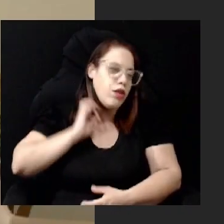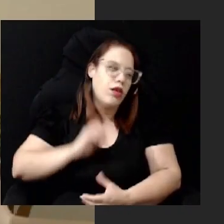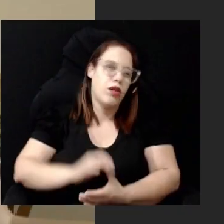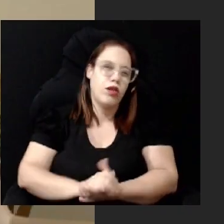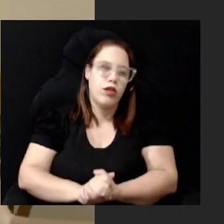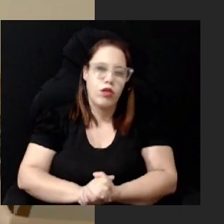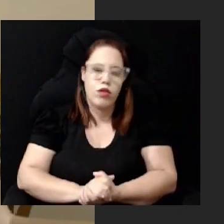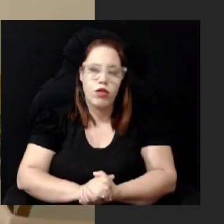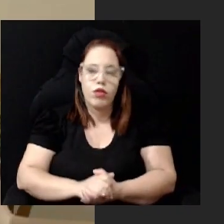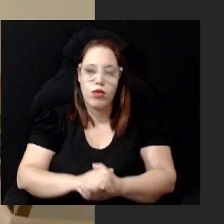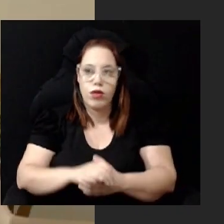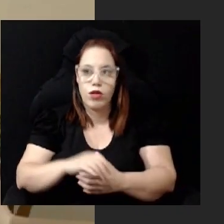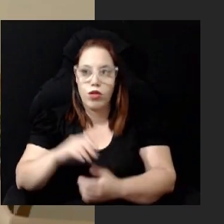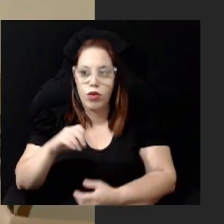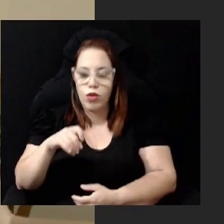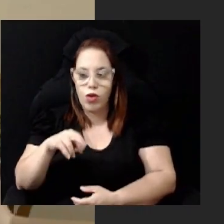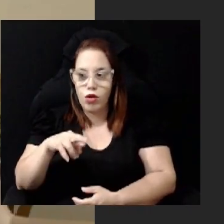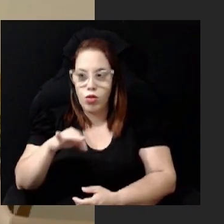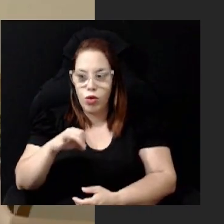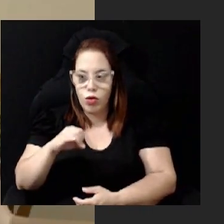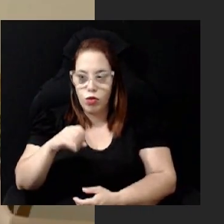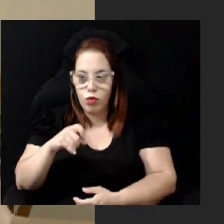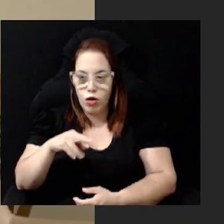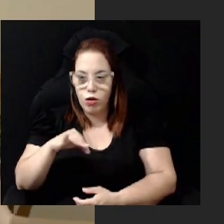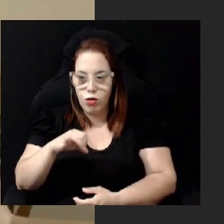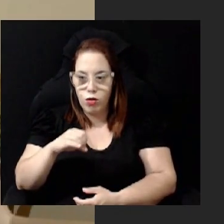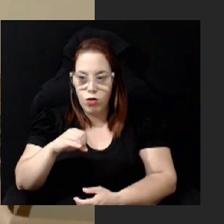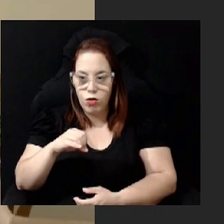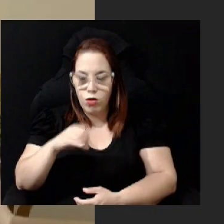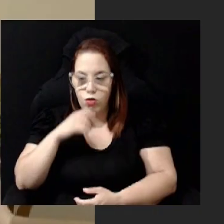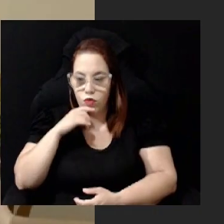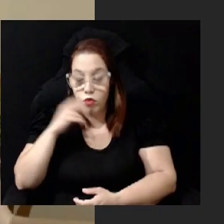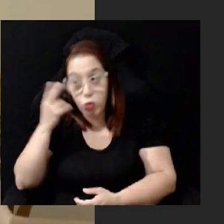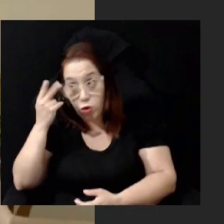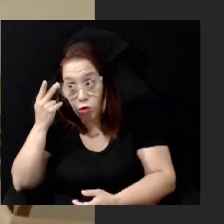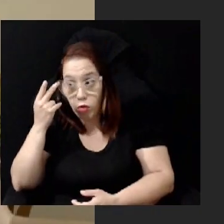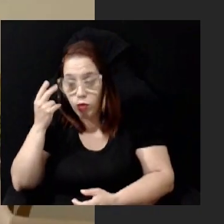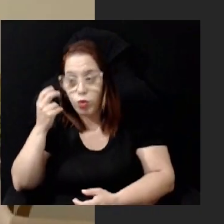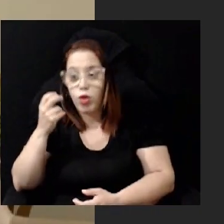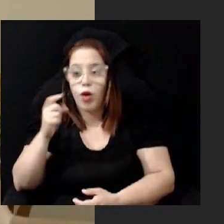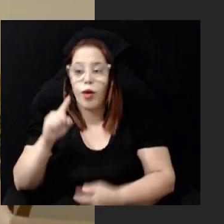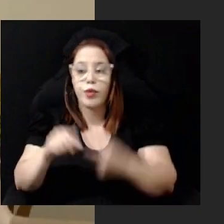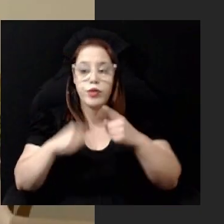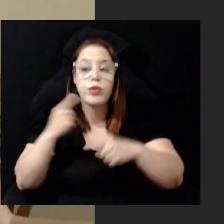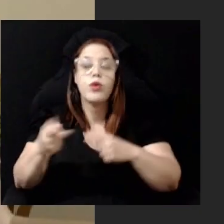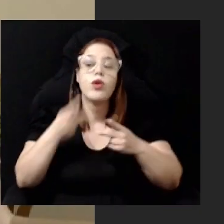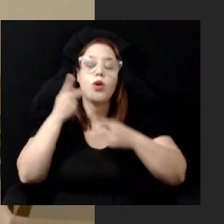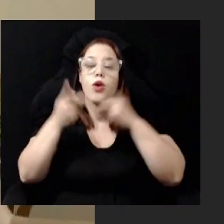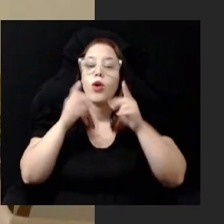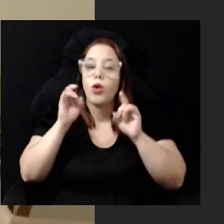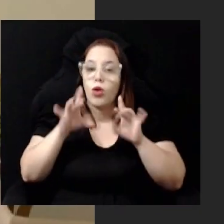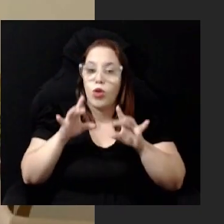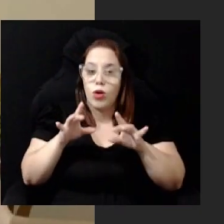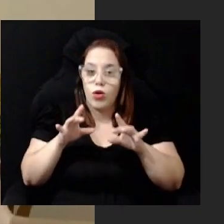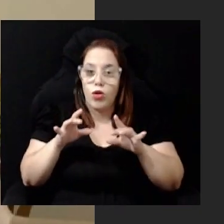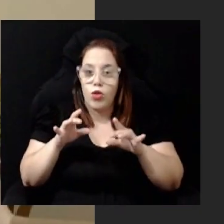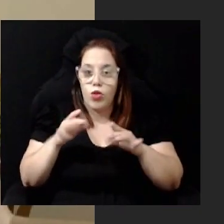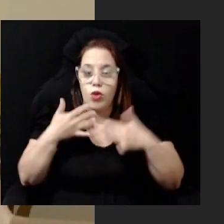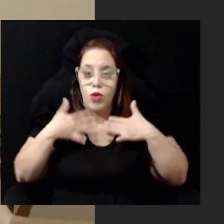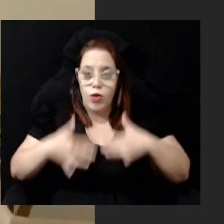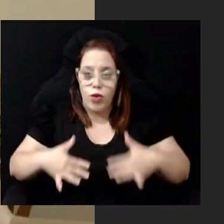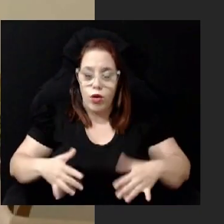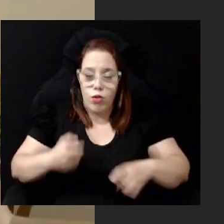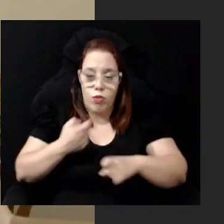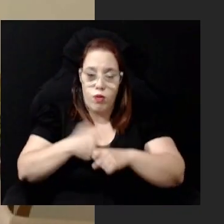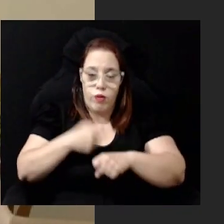manifestações, lesões nos ossos. Então, o mieloma múltiplo também é muito comum. Mas esses outros que eu te falei que não são primários dos ossos,